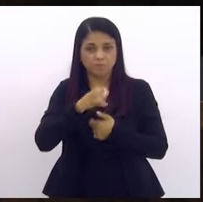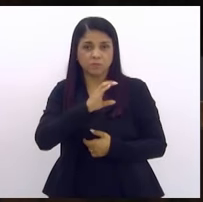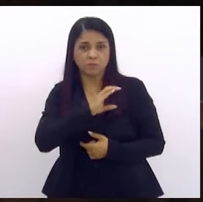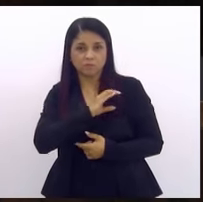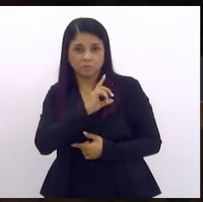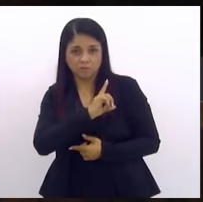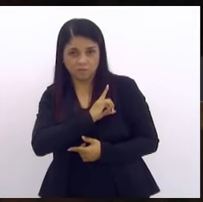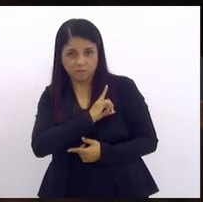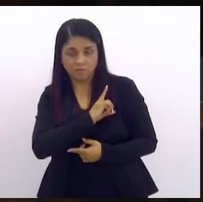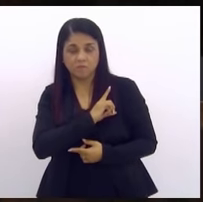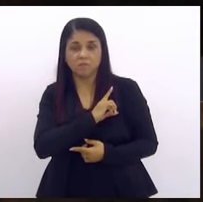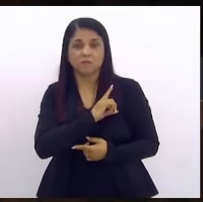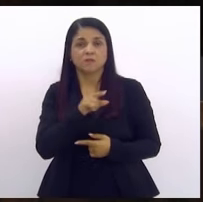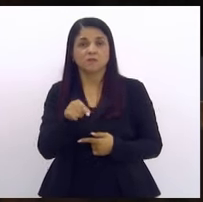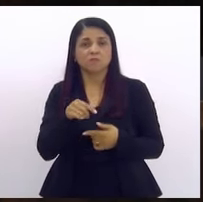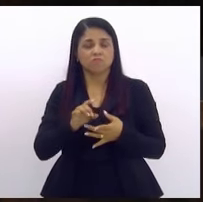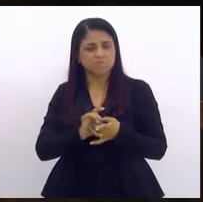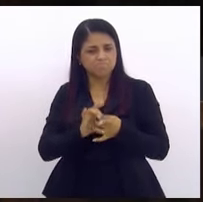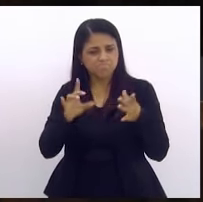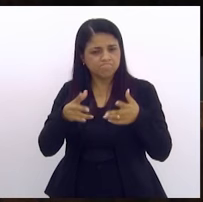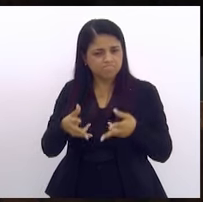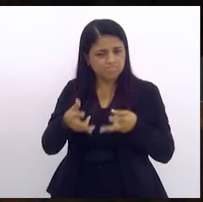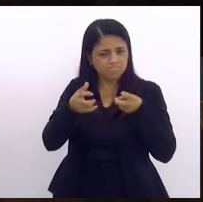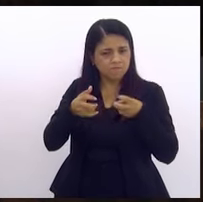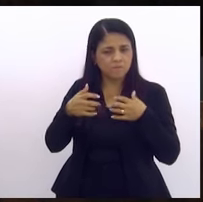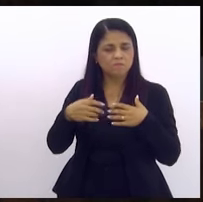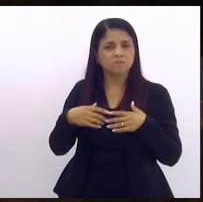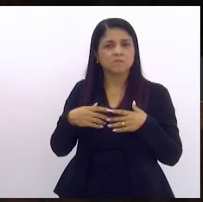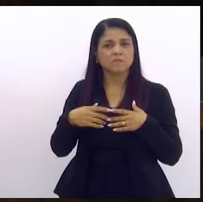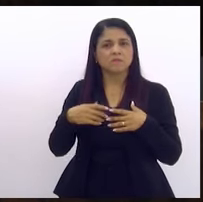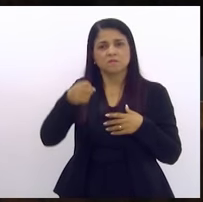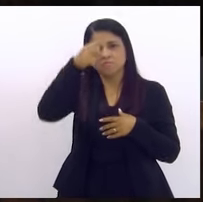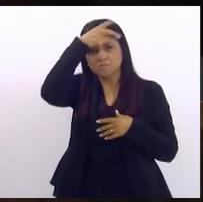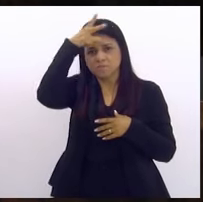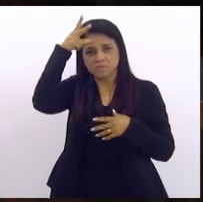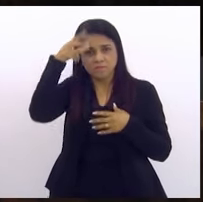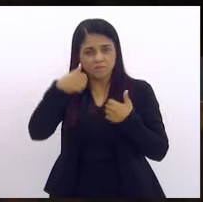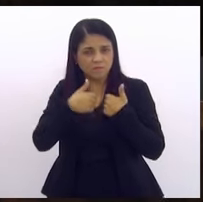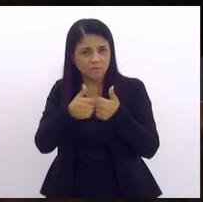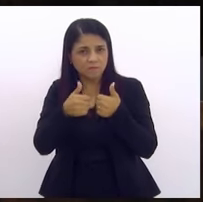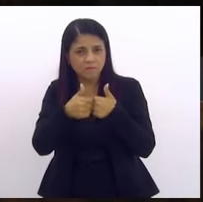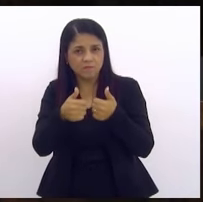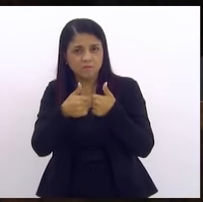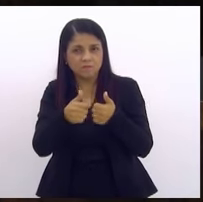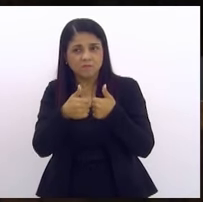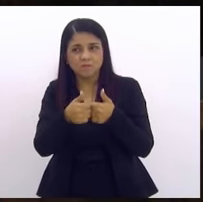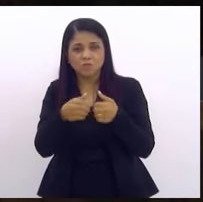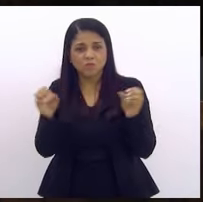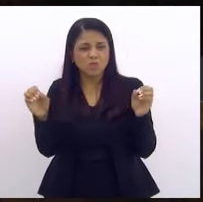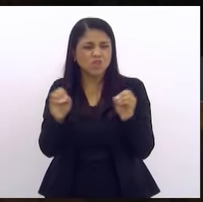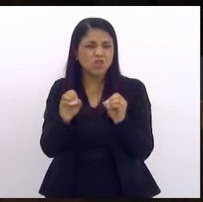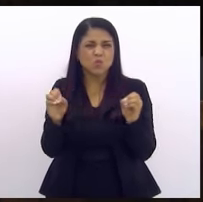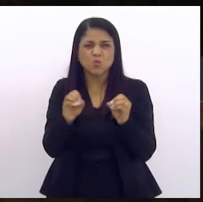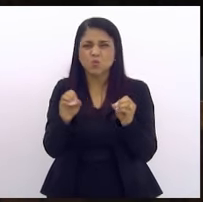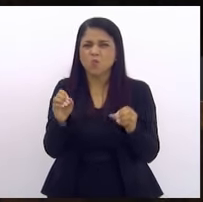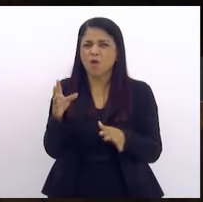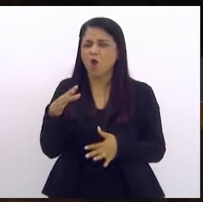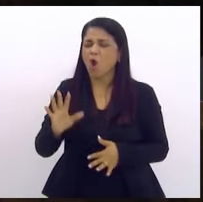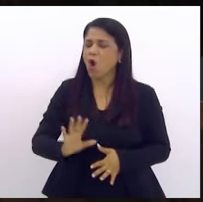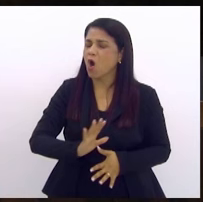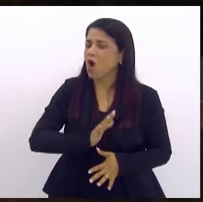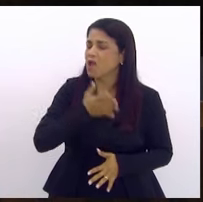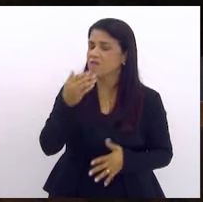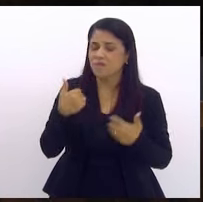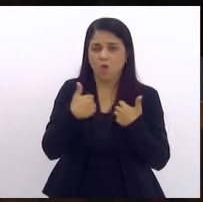vimos ali, liberado ali as linhas municipais, a liberação dos ônibus, mas sem condições nenhuma.